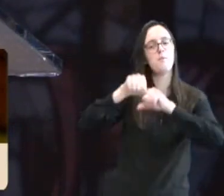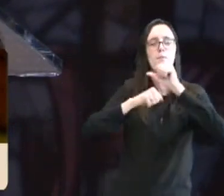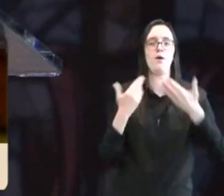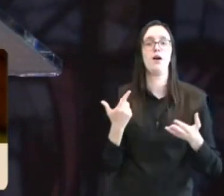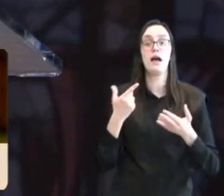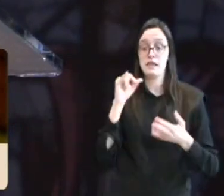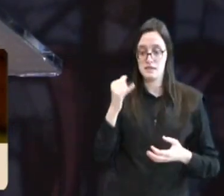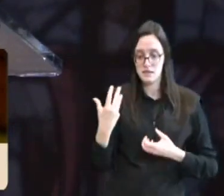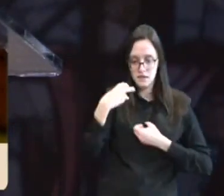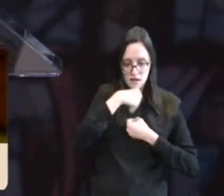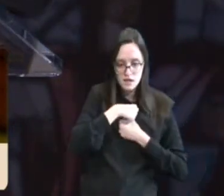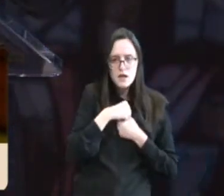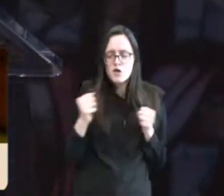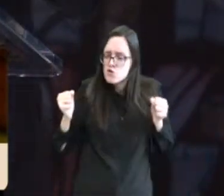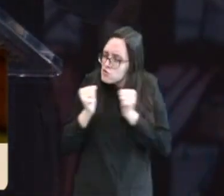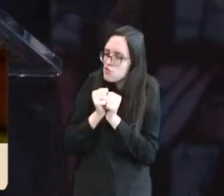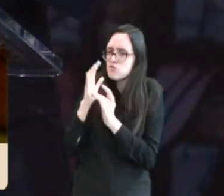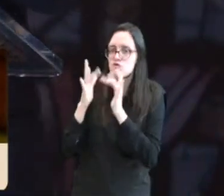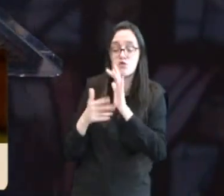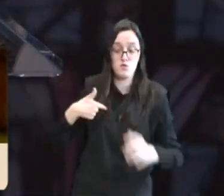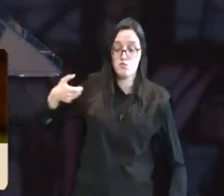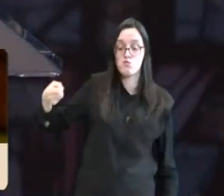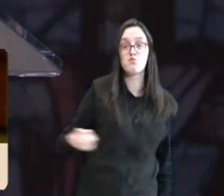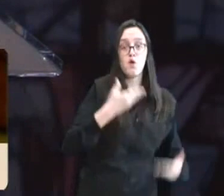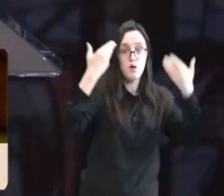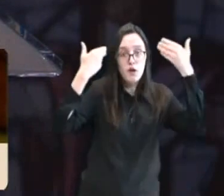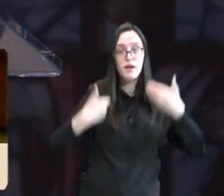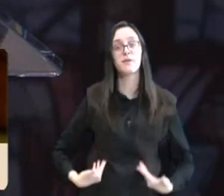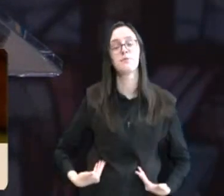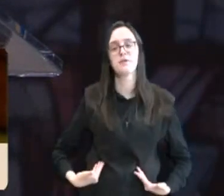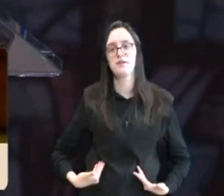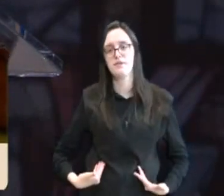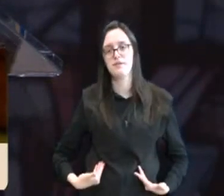está em Cristo, nova criatura é.